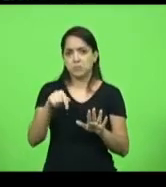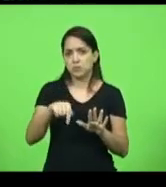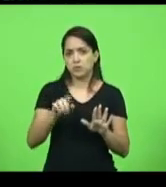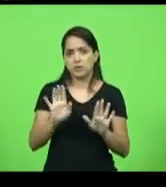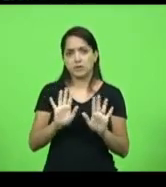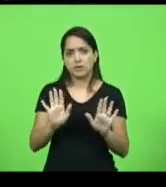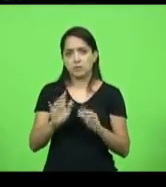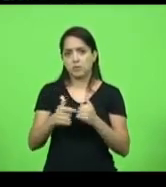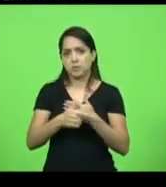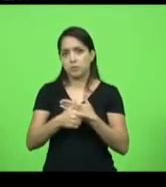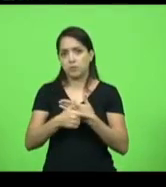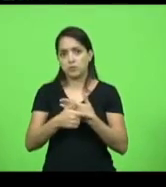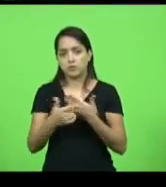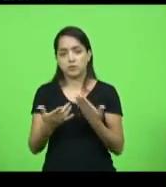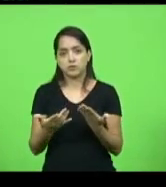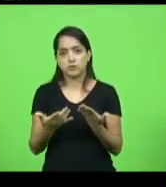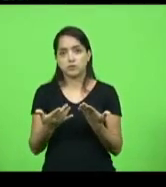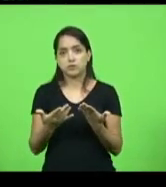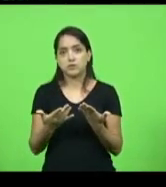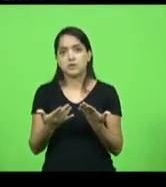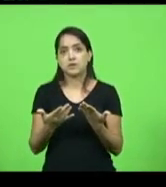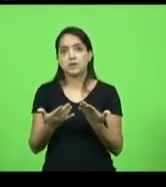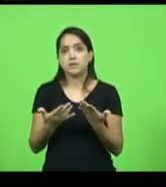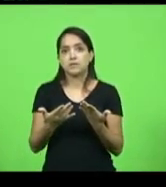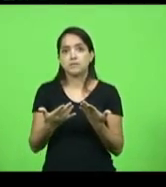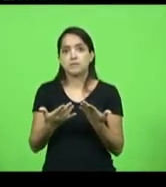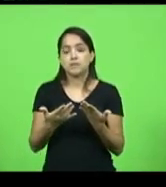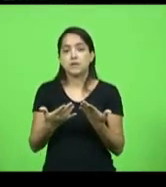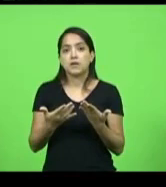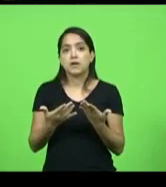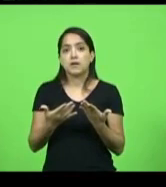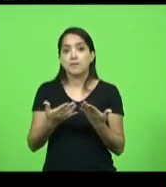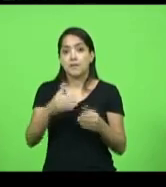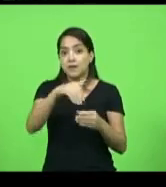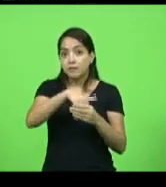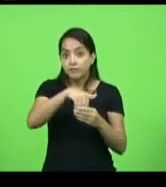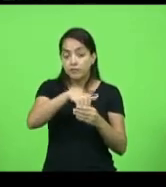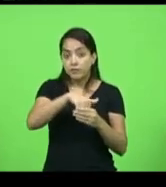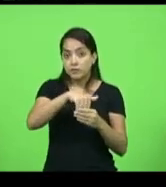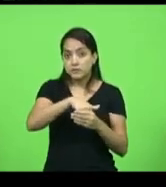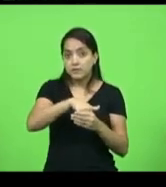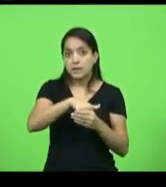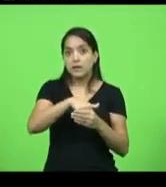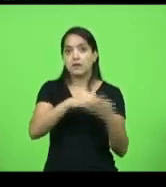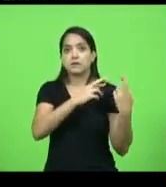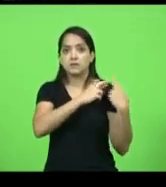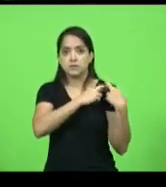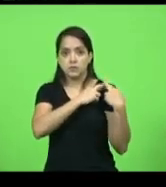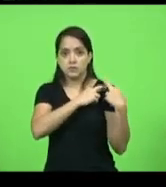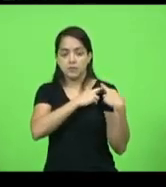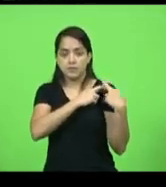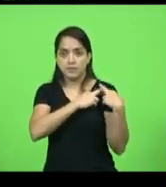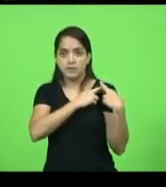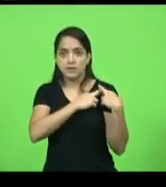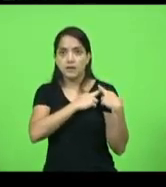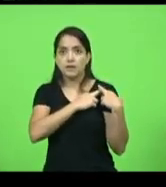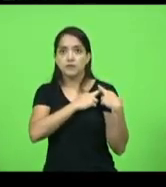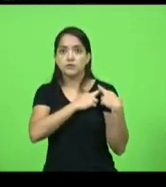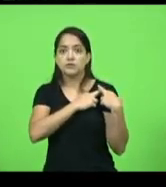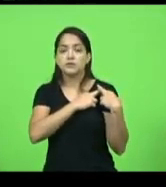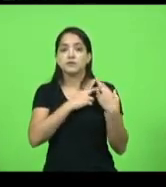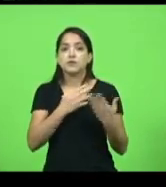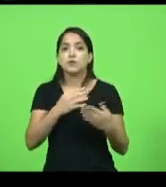aqui para tentar votar na minha consciência, com a minha responsabilidade, o que é melhor para os